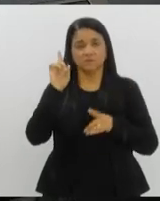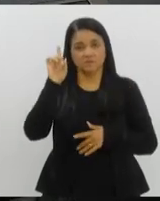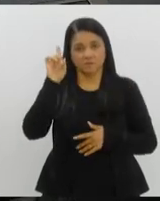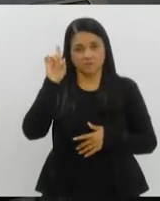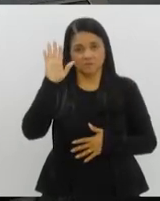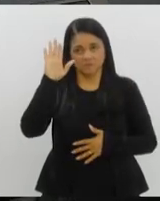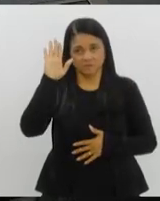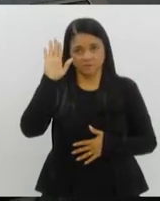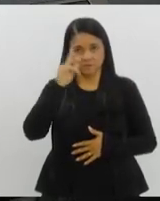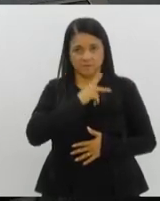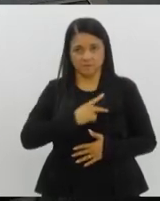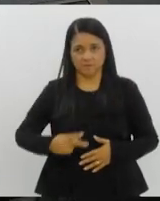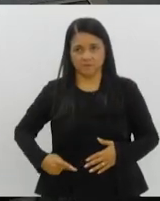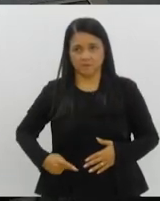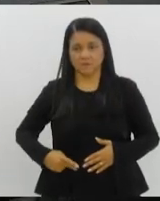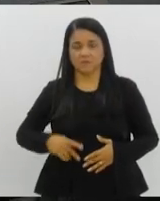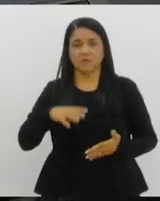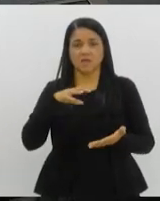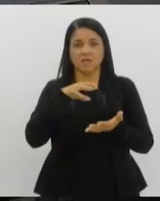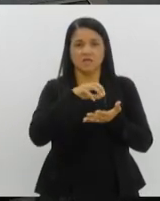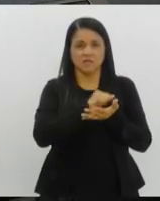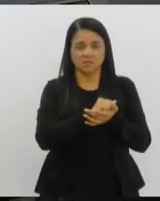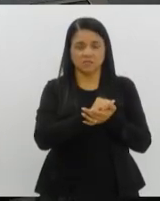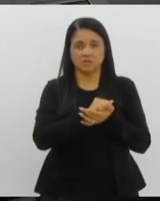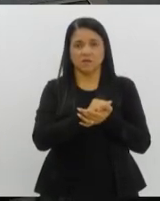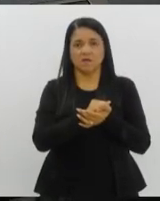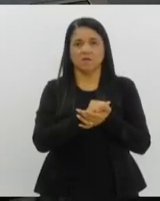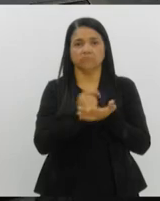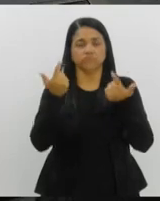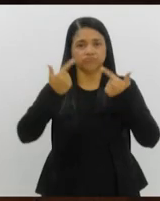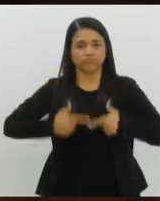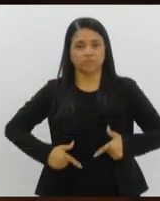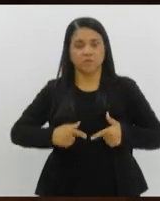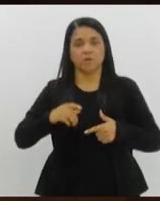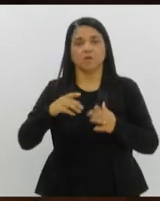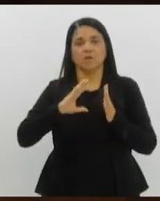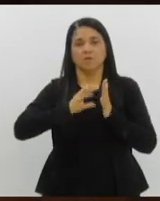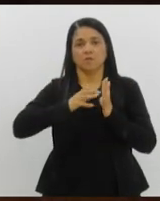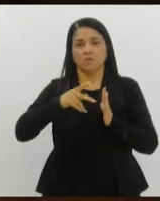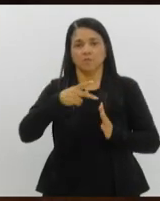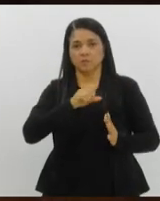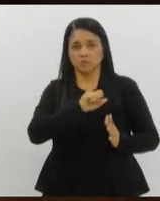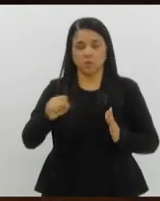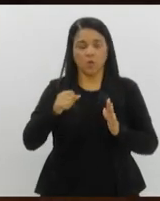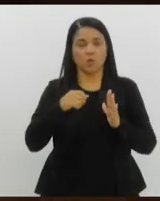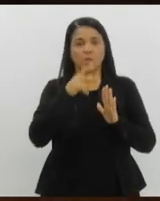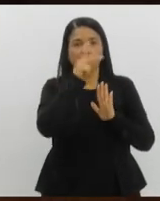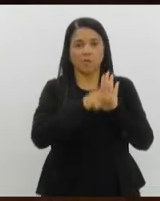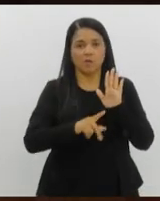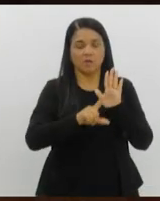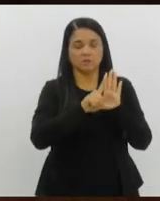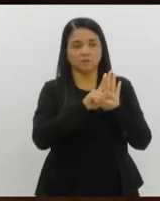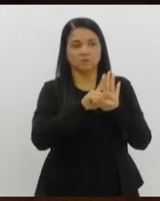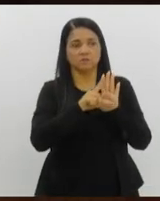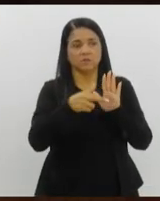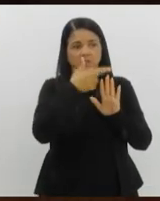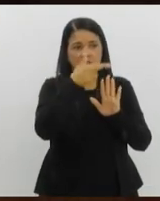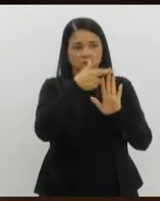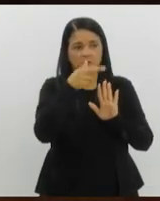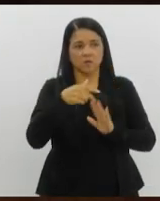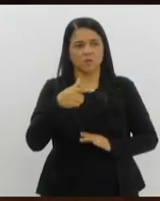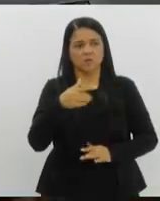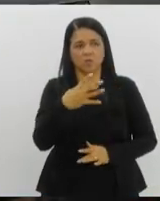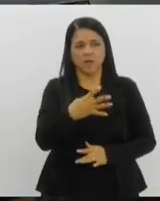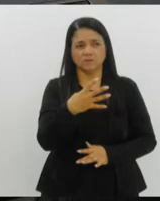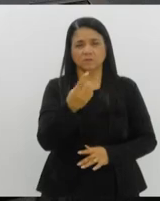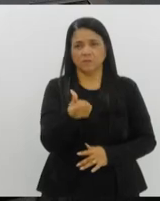Gostaria de pedir também para registrar a abstenção da bancada do PSOL no projeto de resolução 461-2023, 18º da